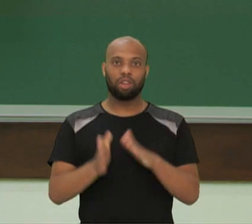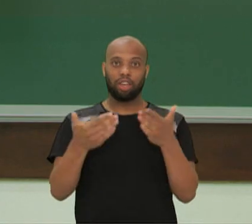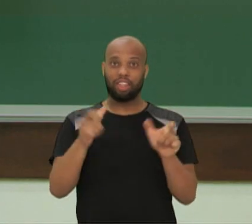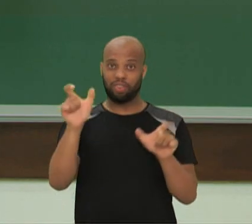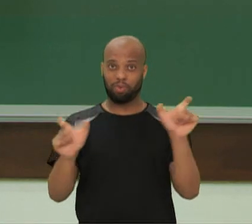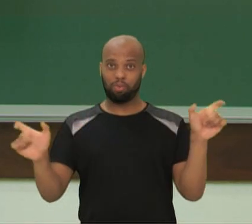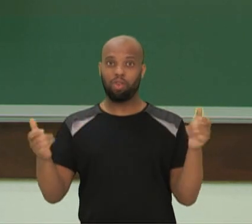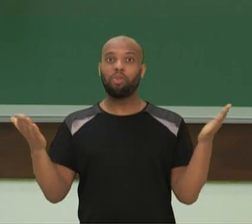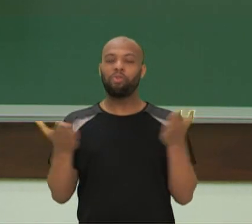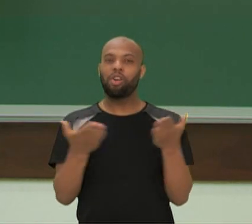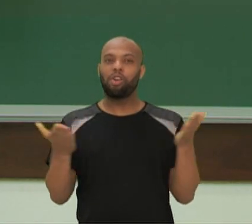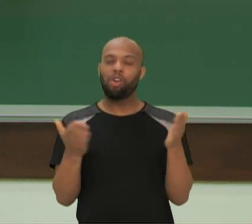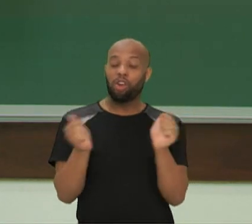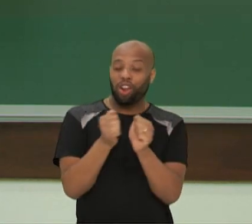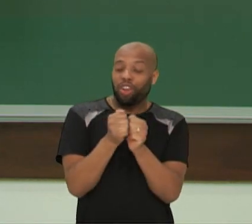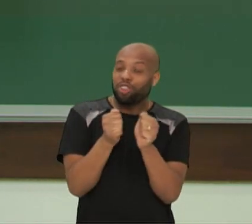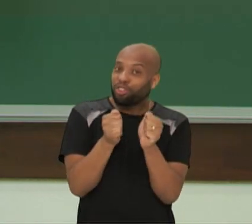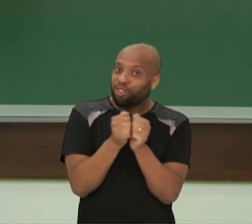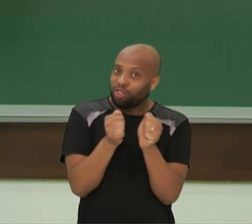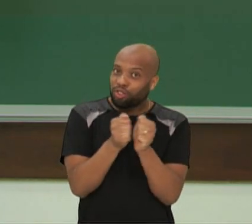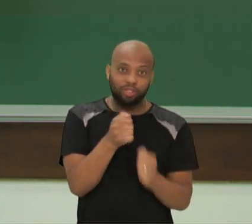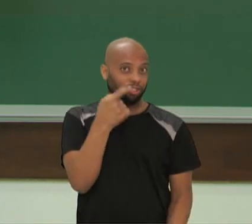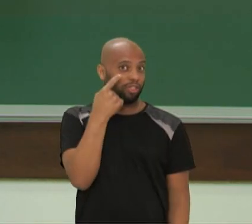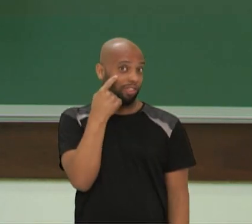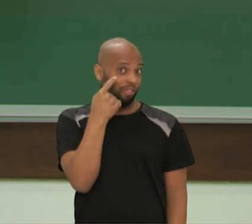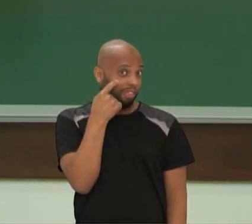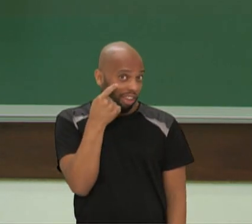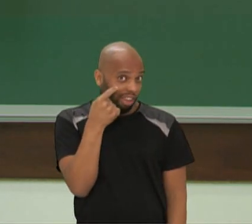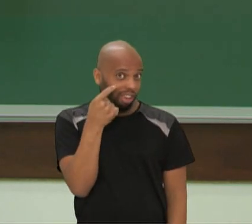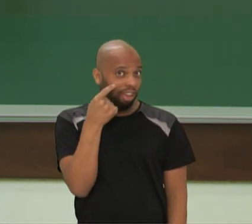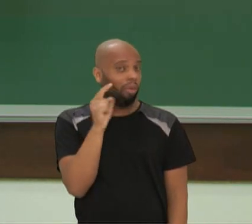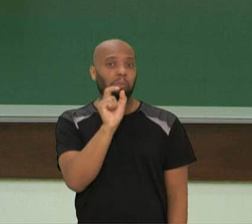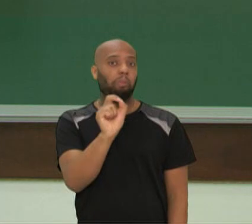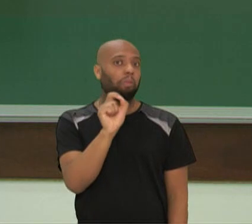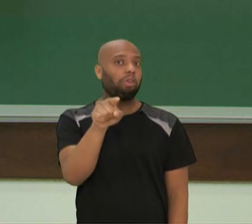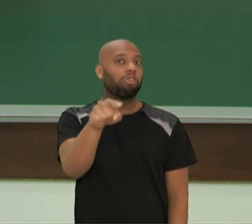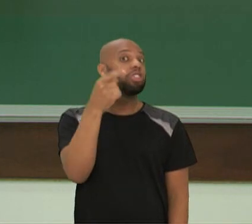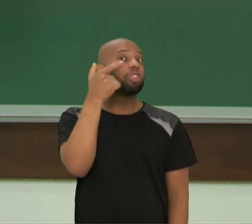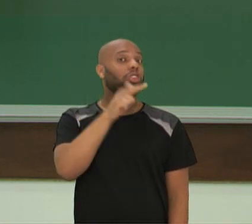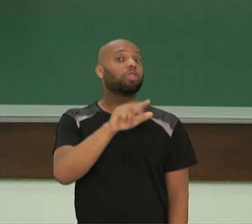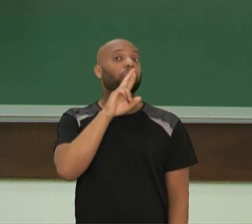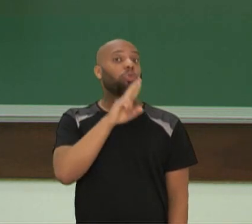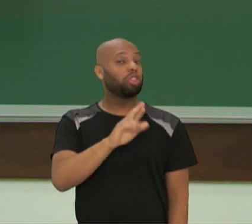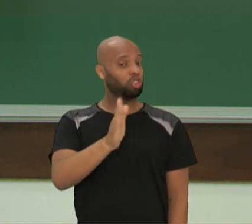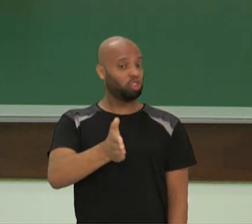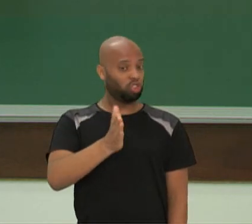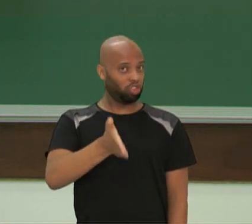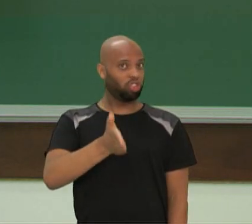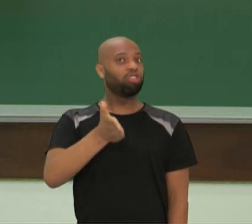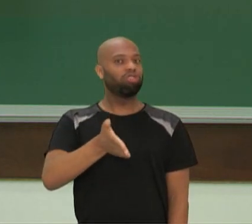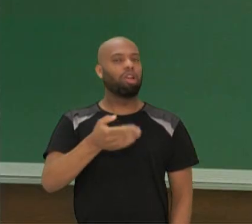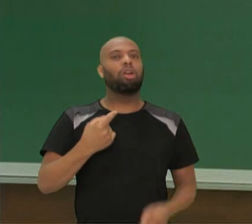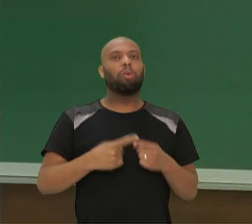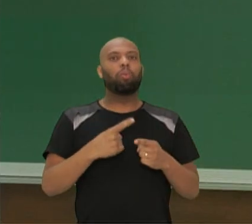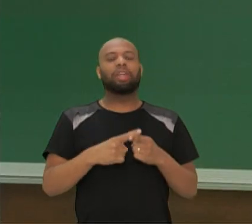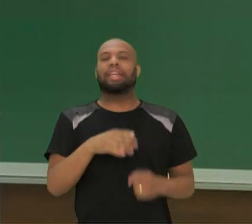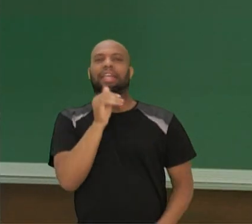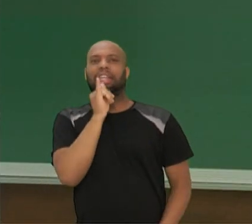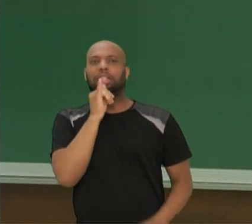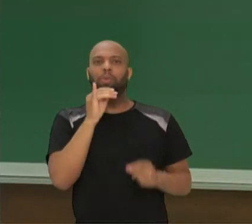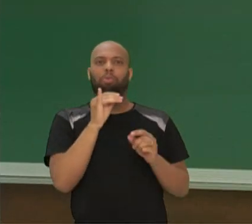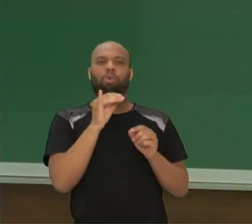Então, pessoal, agora vamos lá, vamos juntos verificar o que foi que vocês fizeram aí em casa. É aquela coisa, não é porque a gente